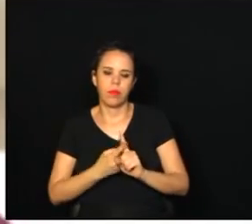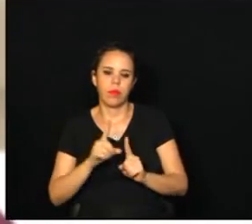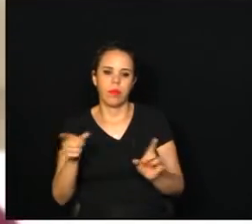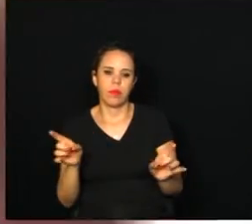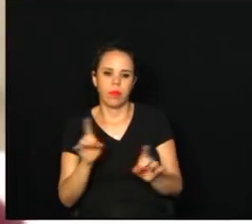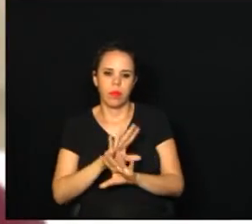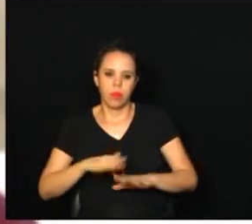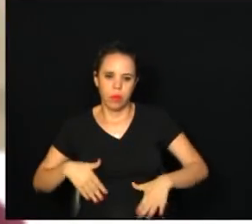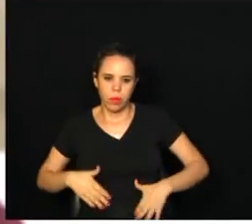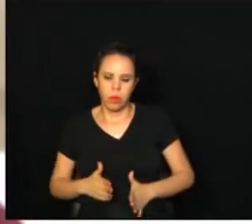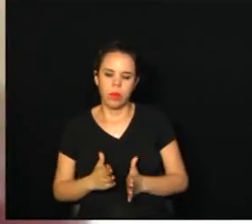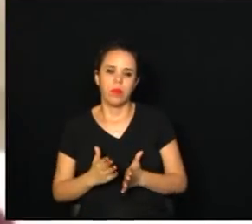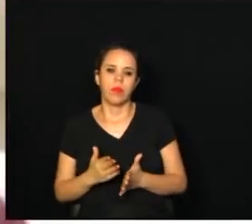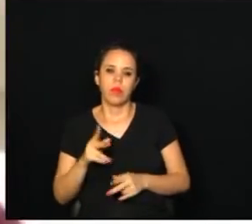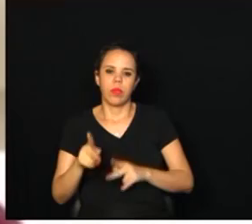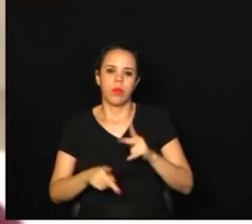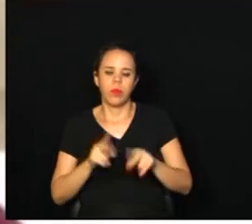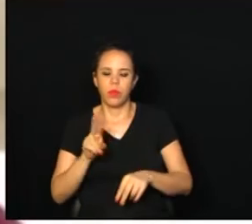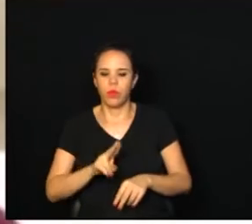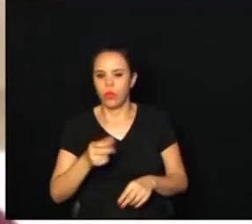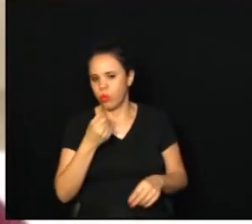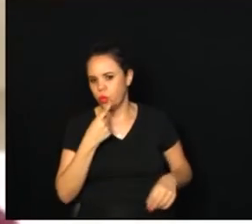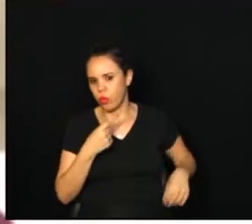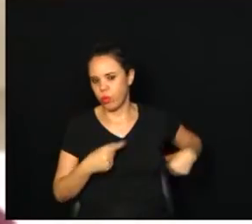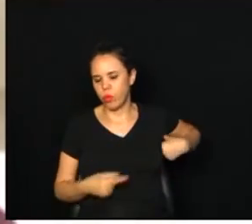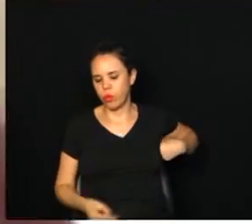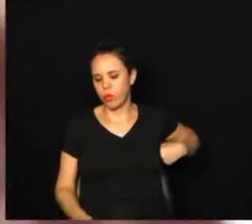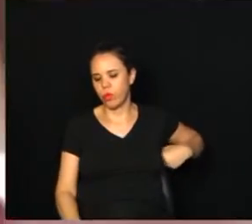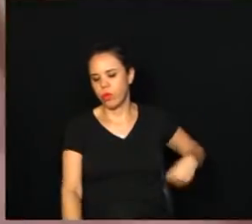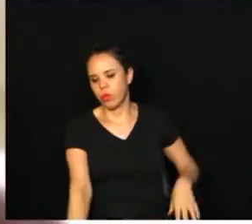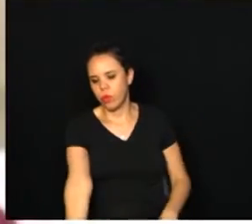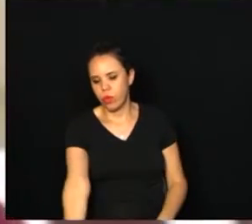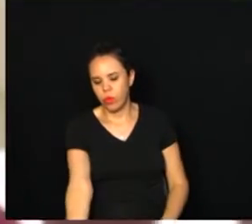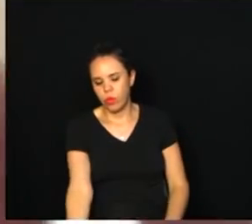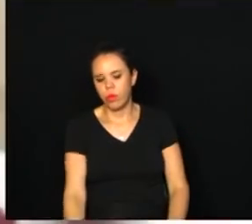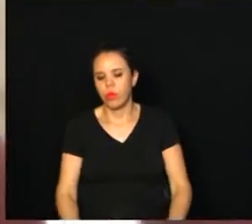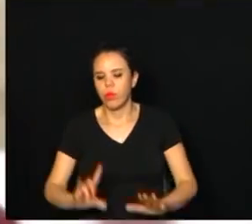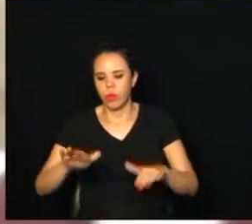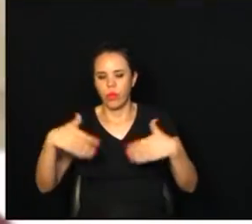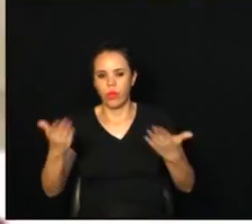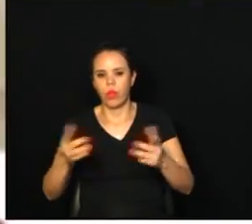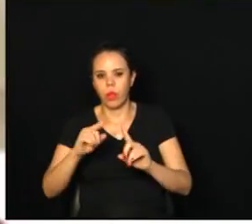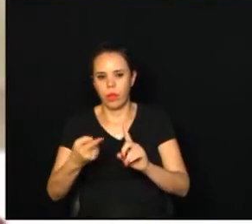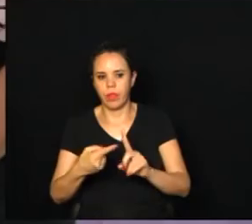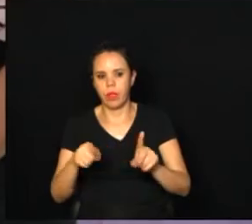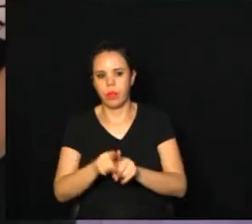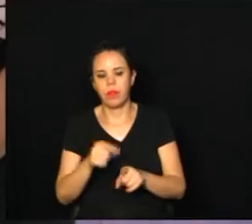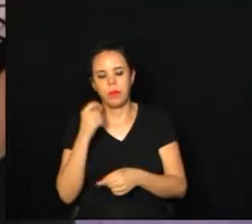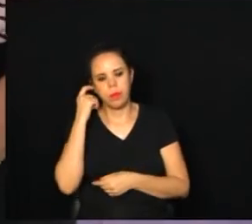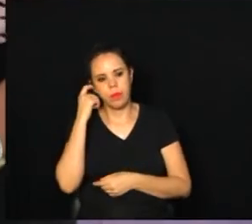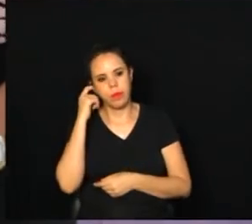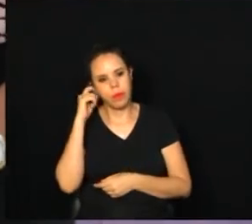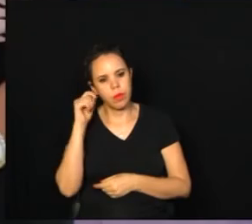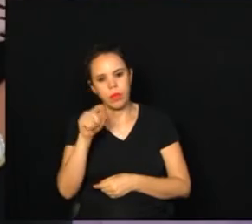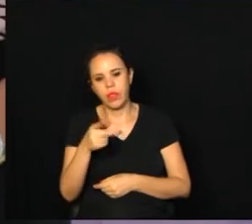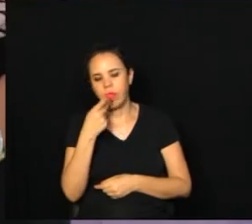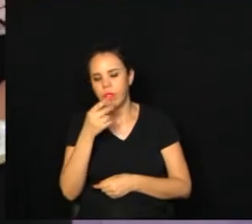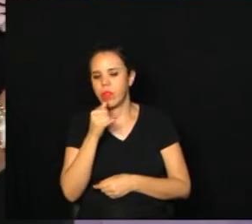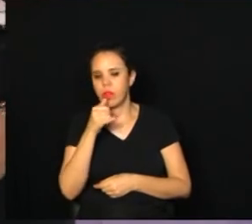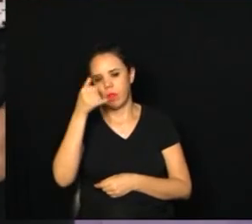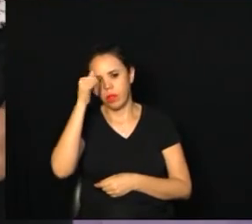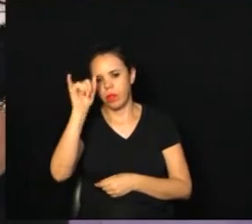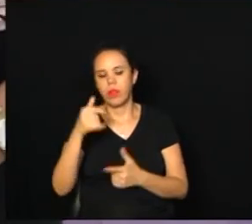os anticoncepcionais existem pílulas adequadas para mulheres que já tiveram trombose, bem como os DIUs que podem ser